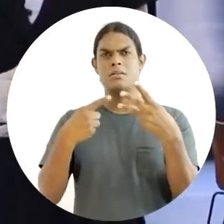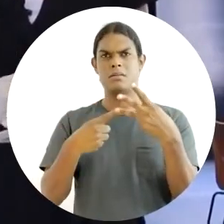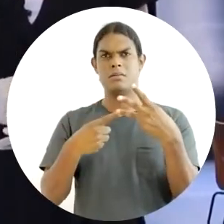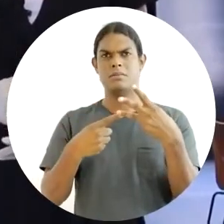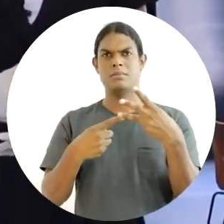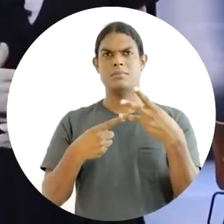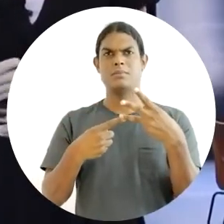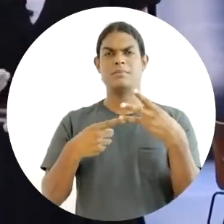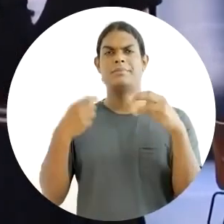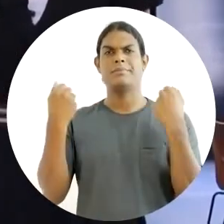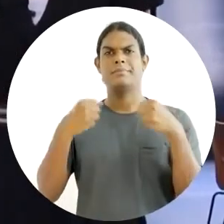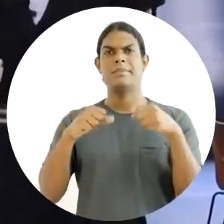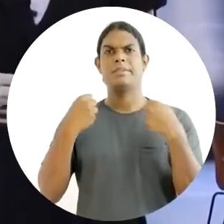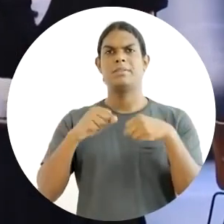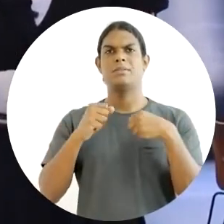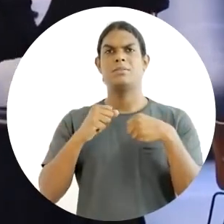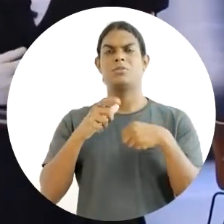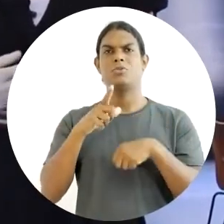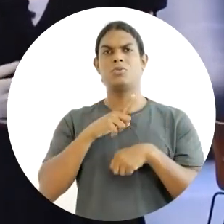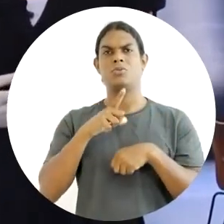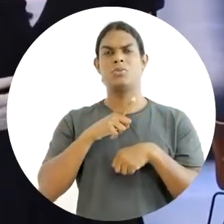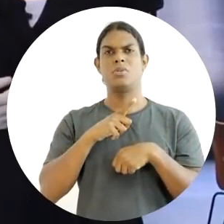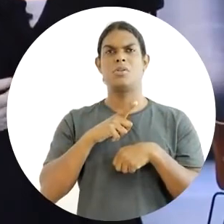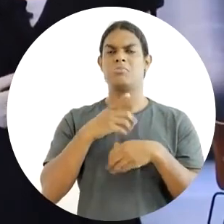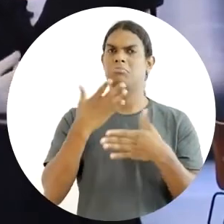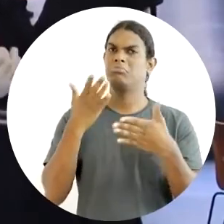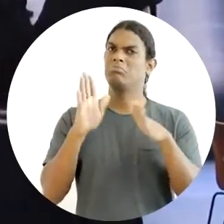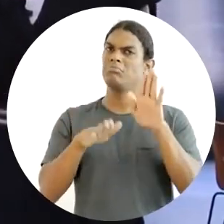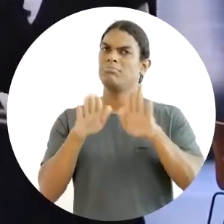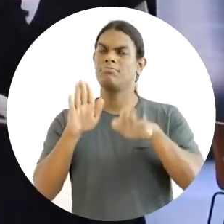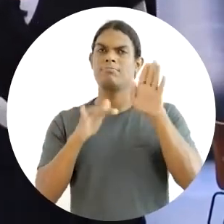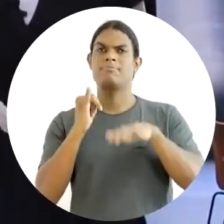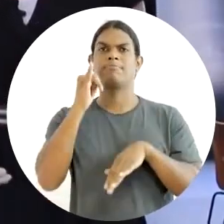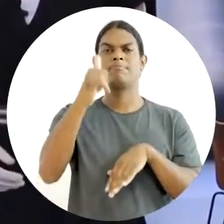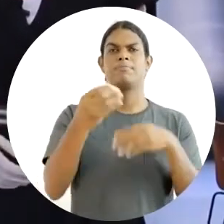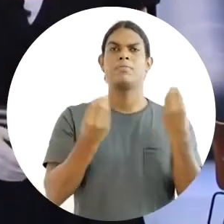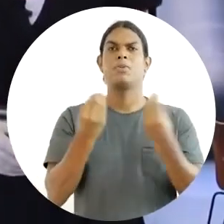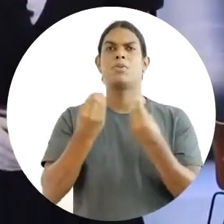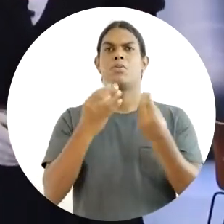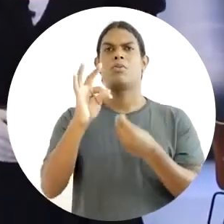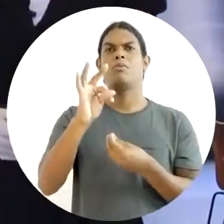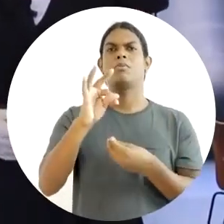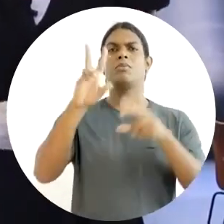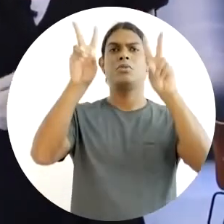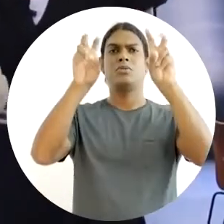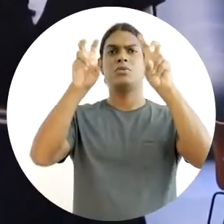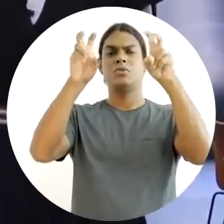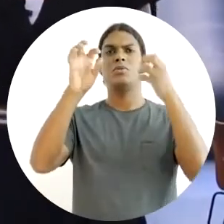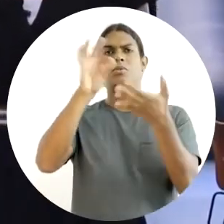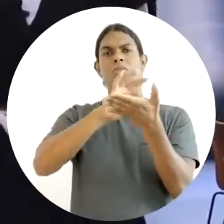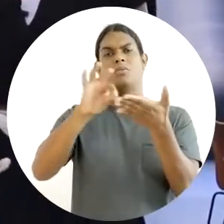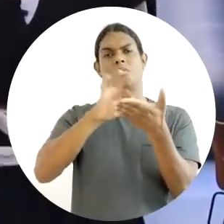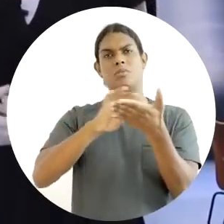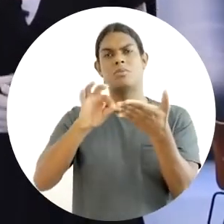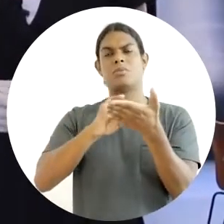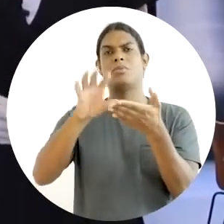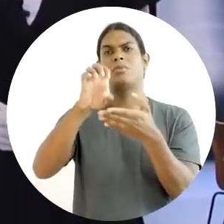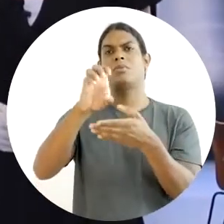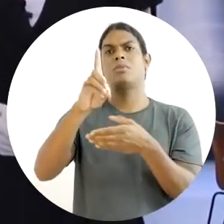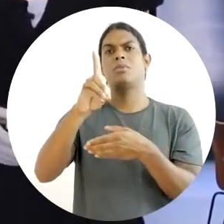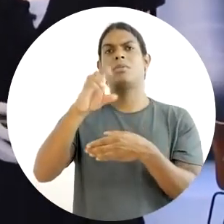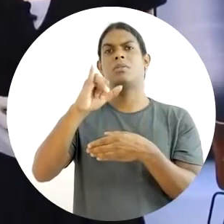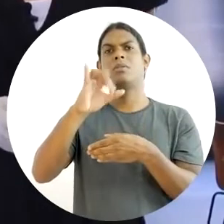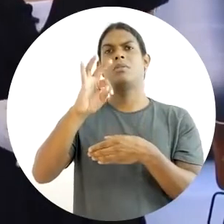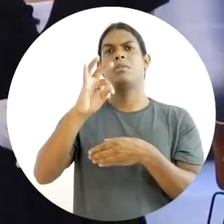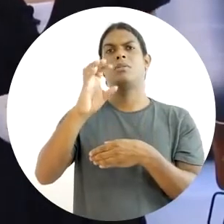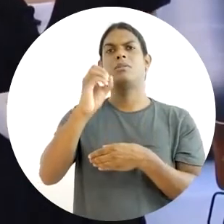eles precisam conter algumas informações, como título, autor, editora.